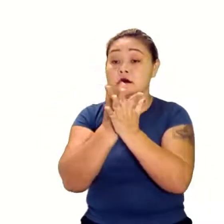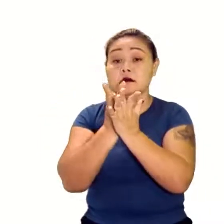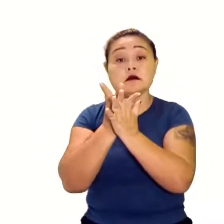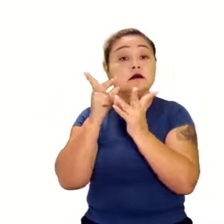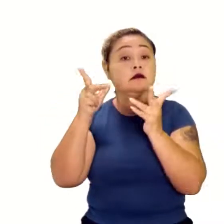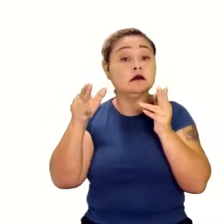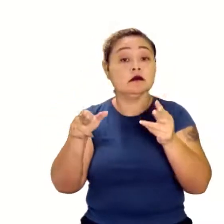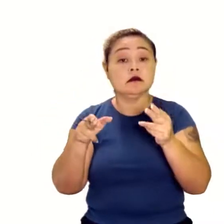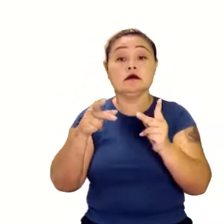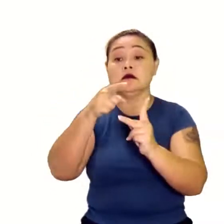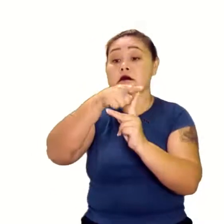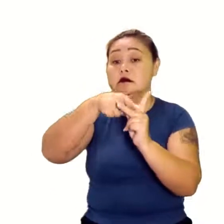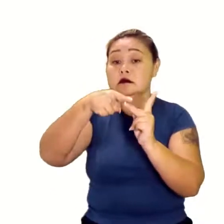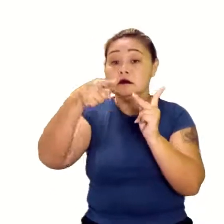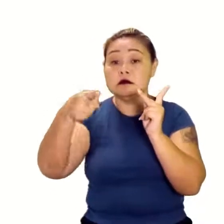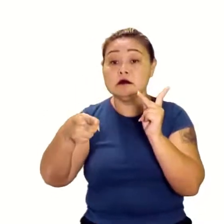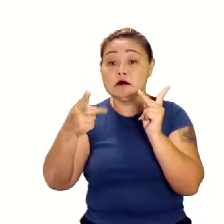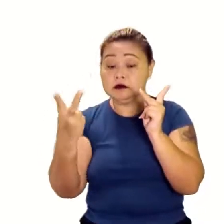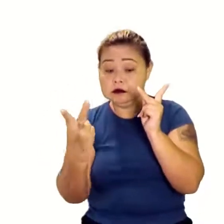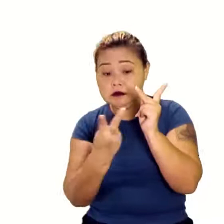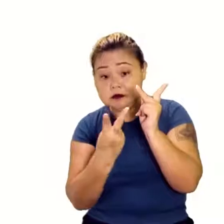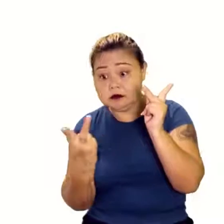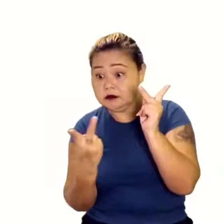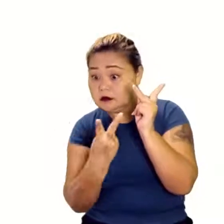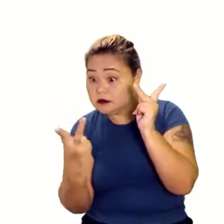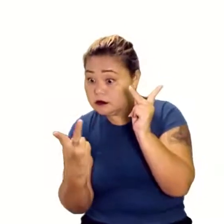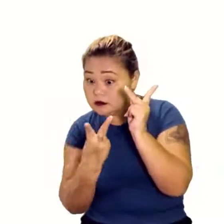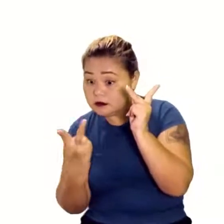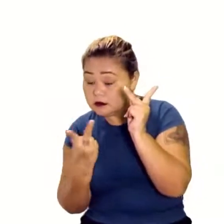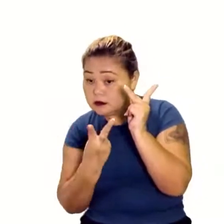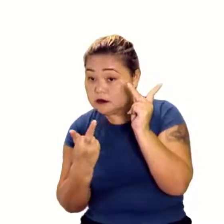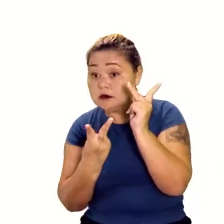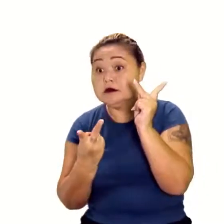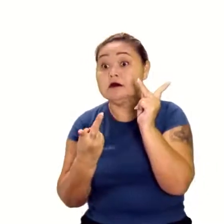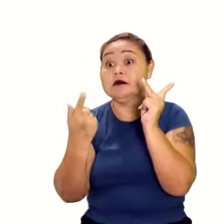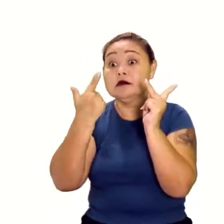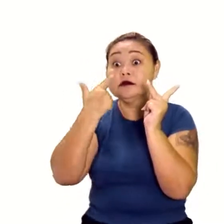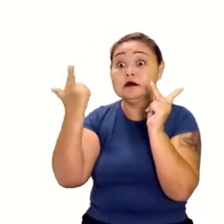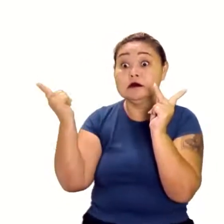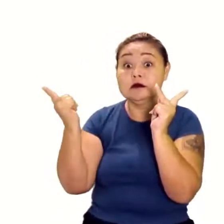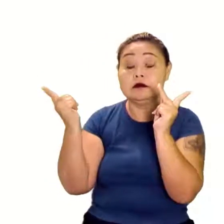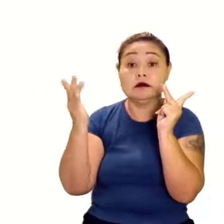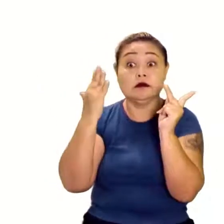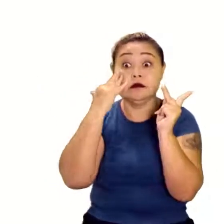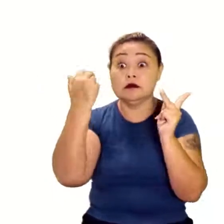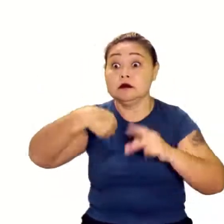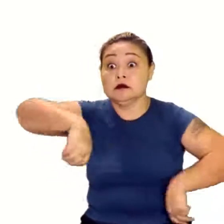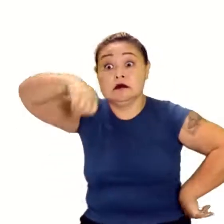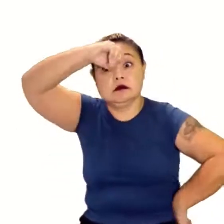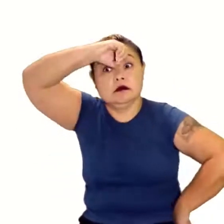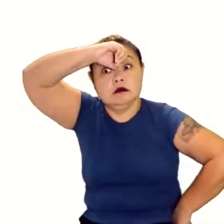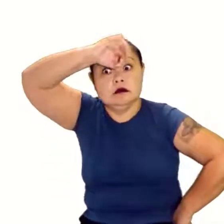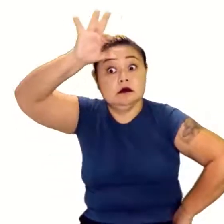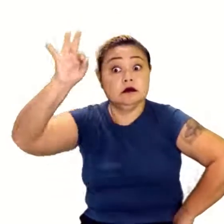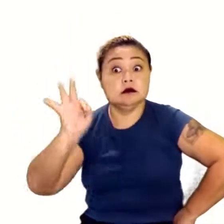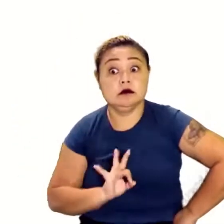é igual ao produto dos radicandos. Curúzias, não entendi nada.